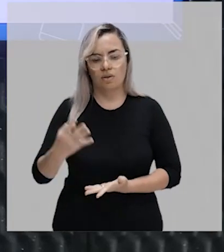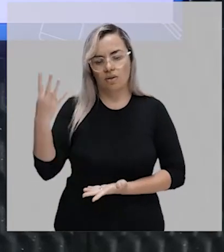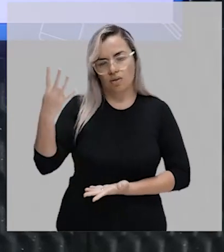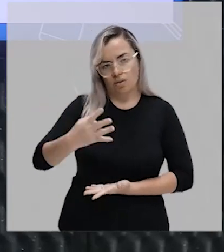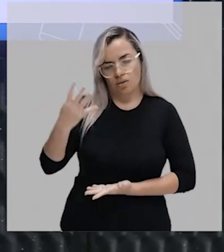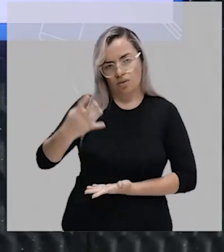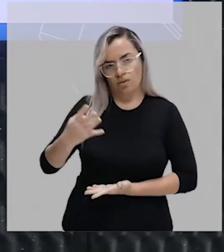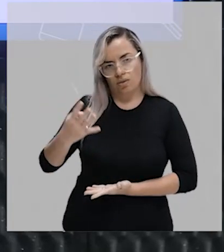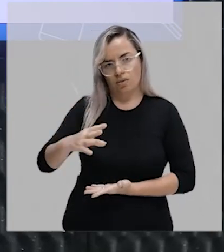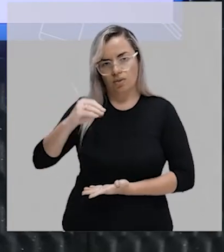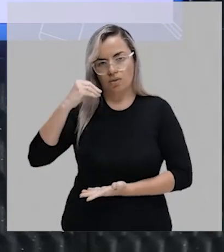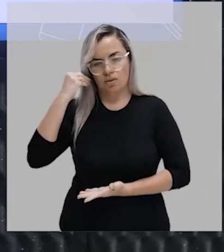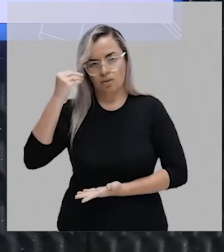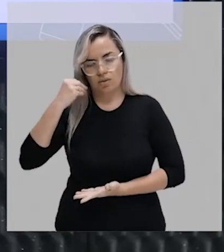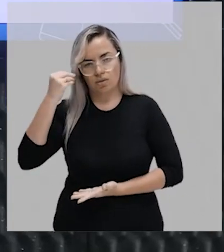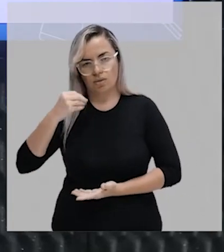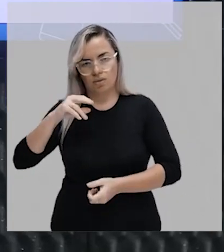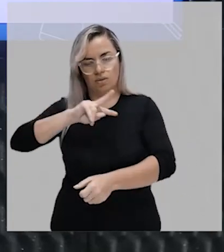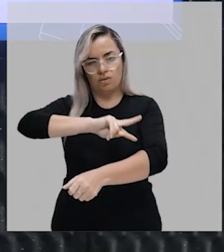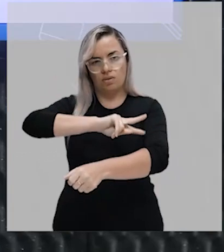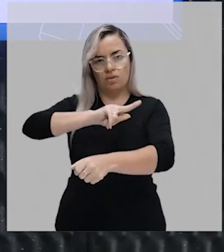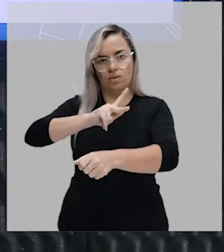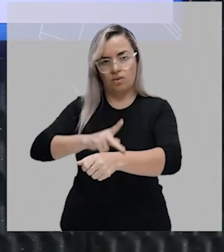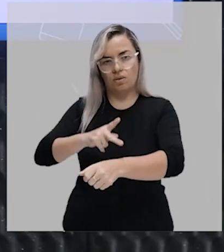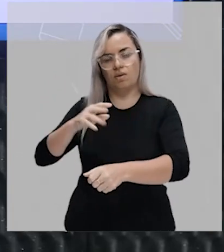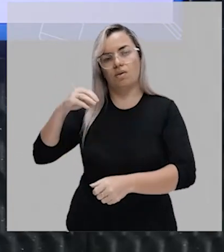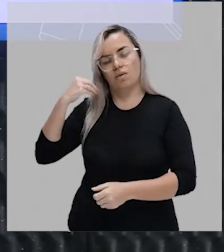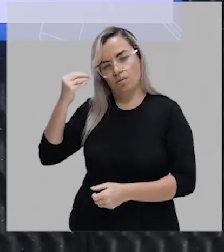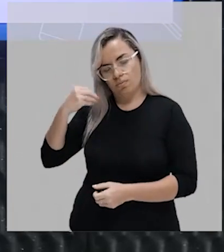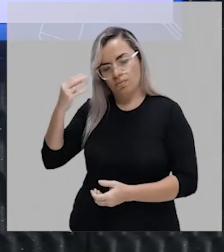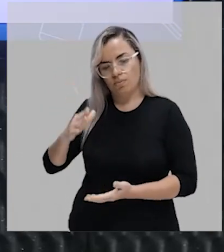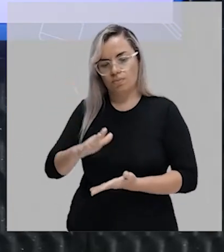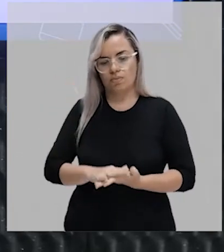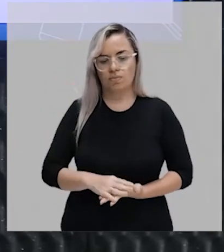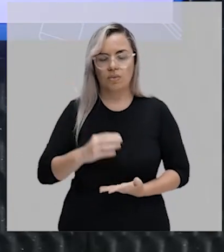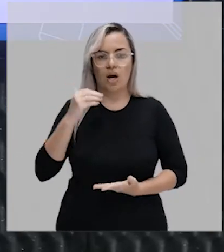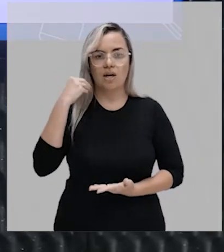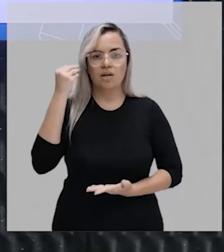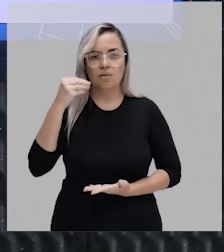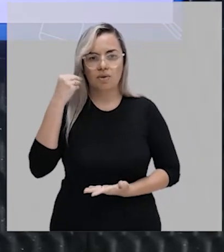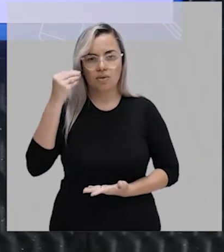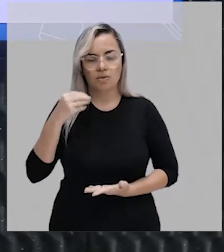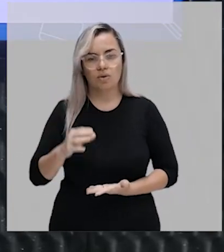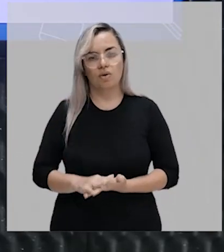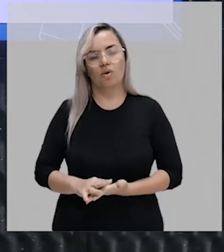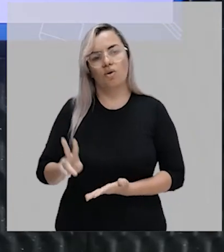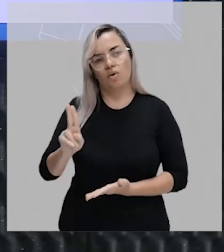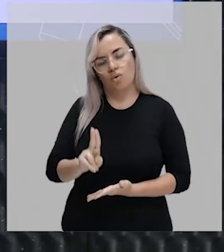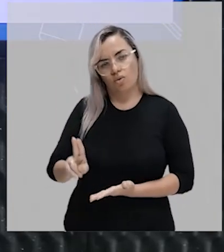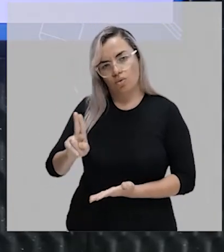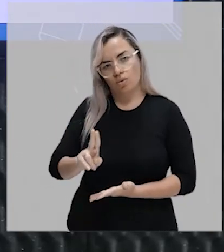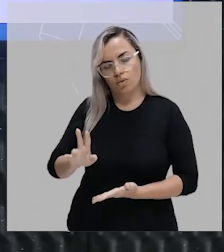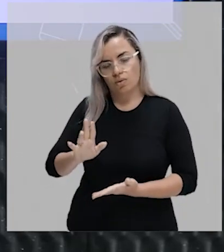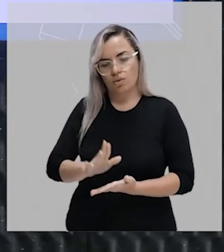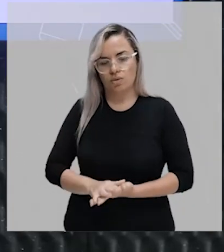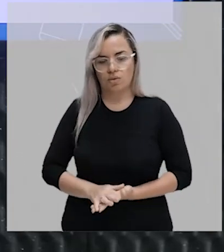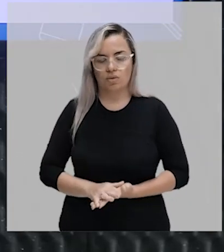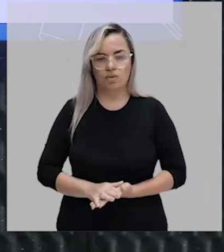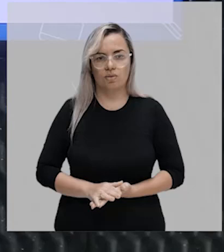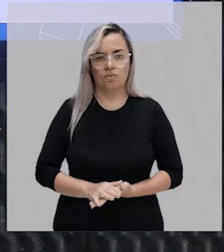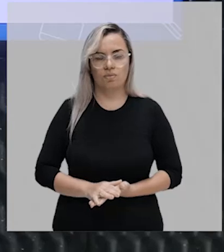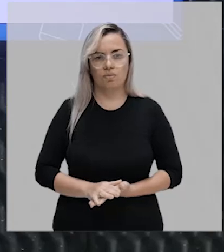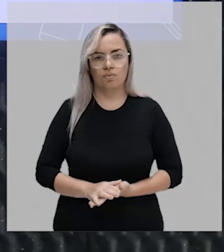vai testar essa hipótese por meio de quê? De experimento. Então, é experimentação, ok?